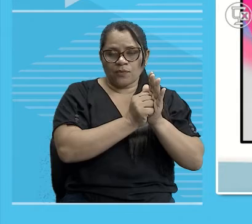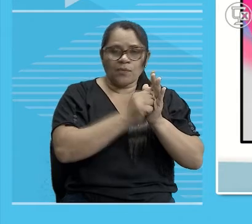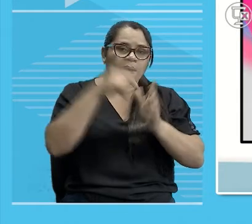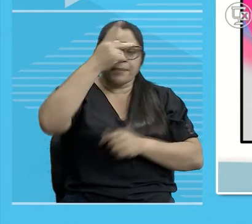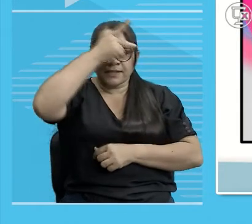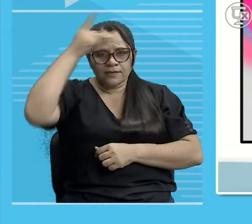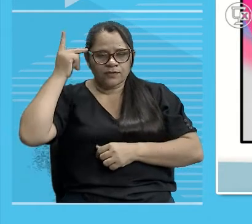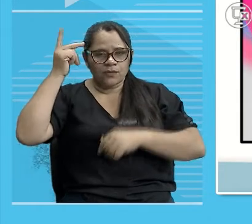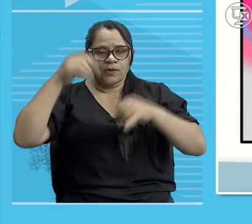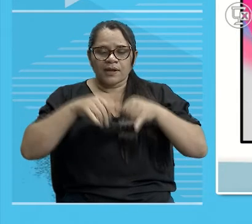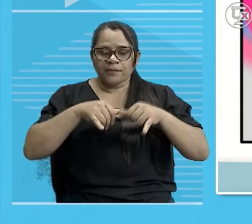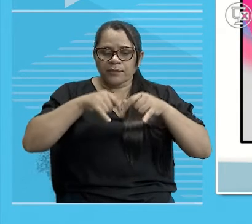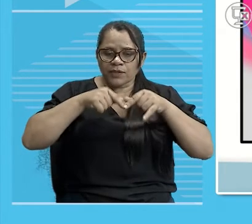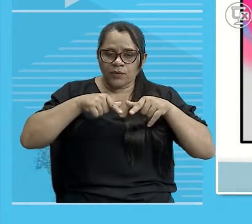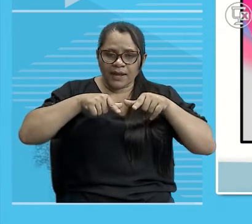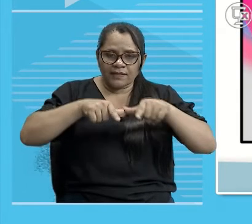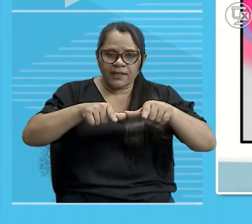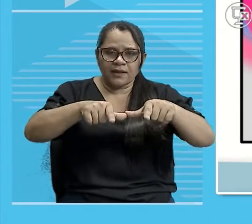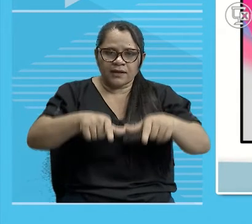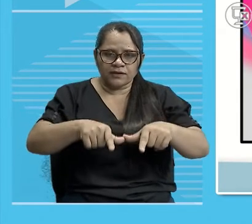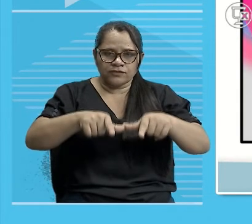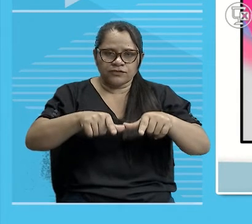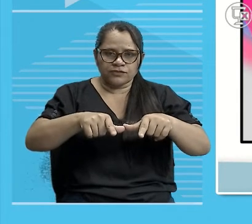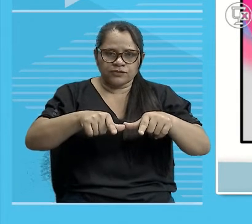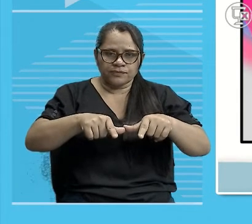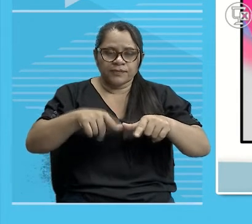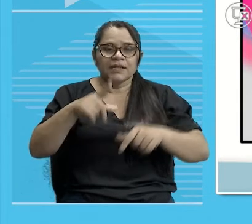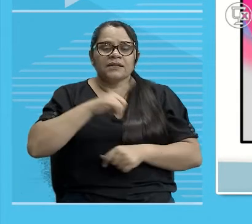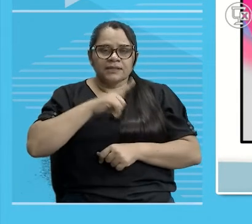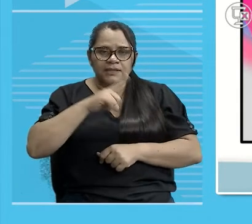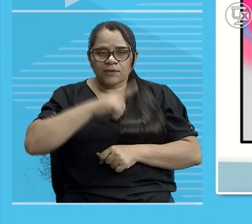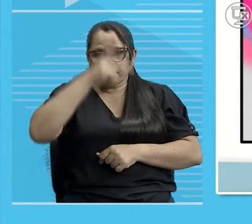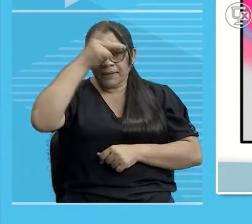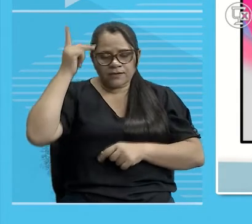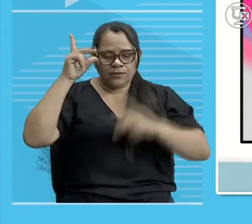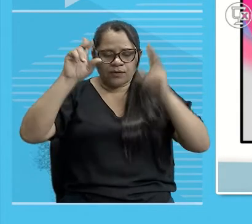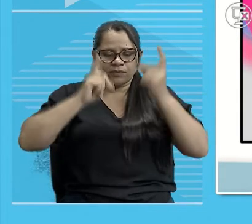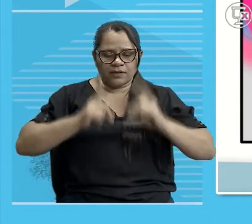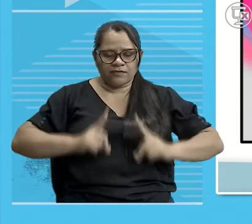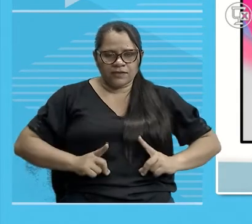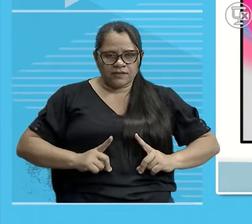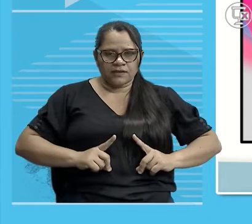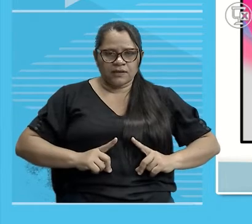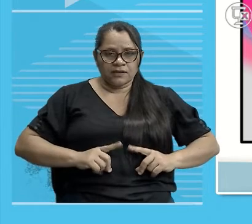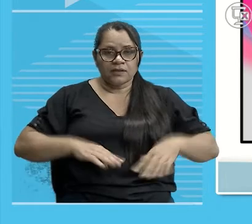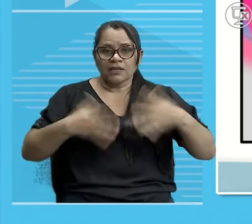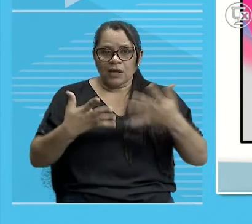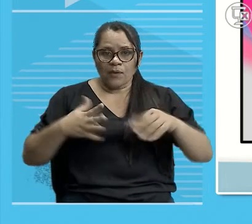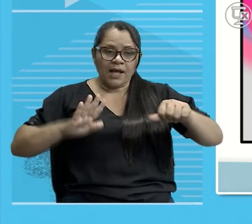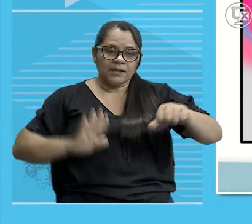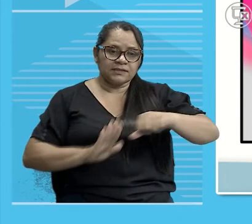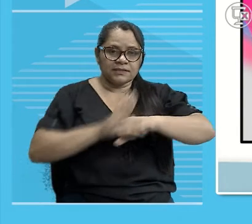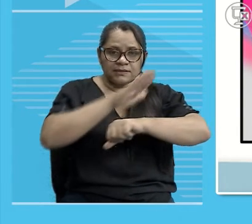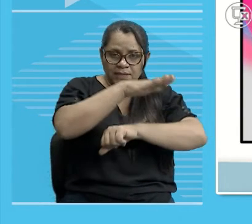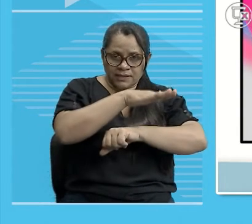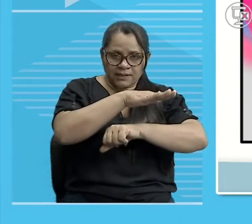vai garantir que o cadeirante tenha o seu direito a acessibilidade assegurado